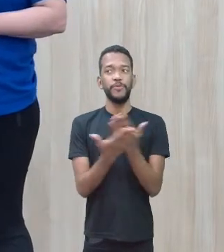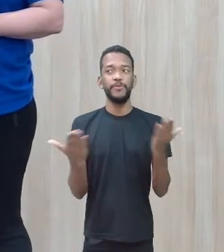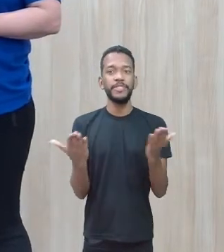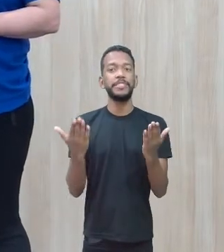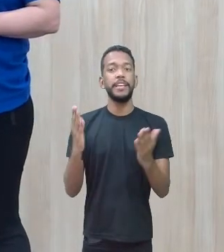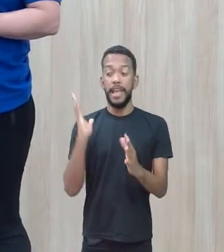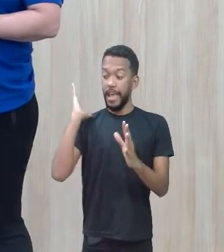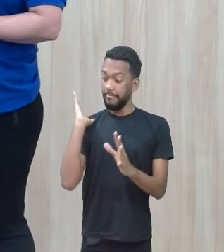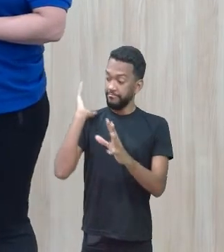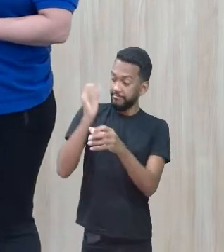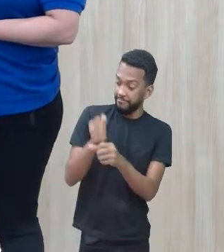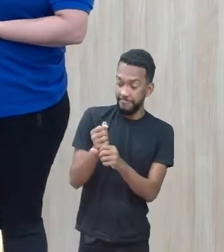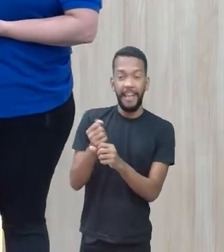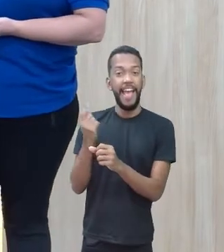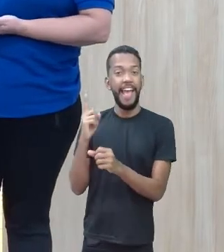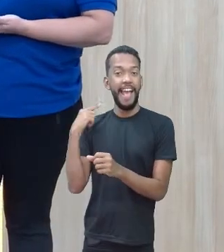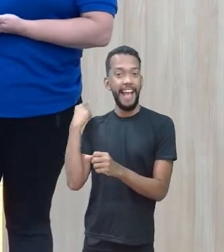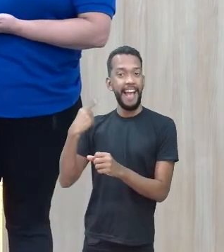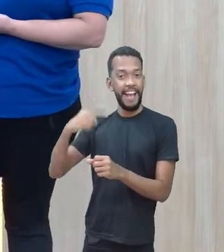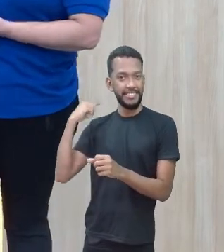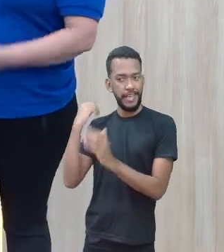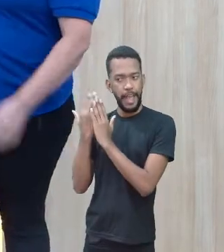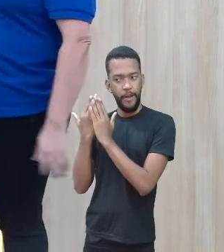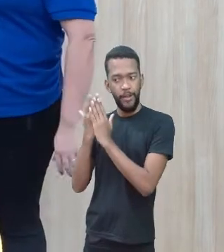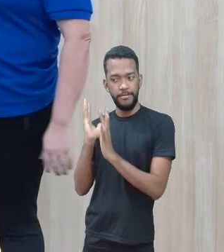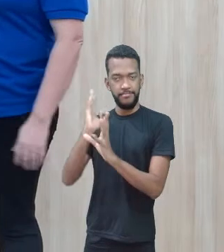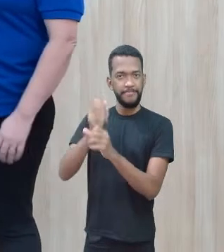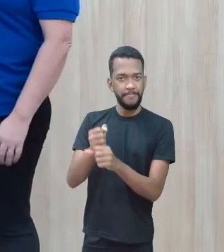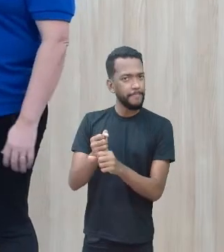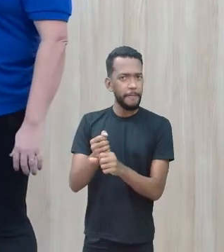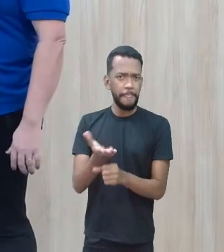anterior. Então, vamos lá?